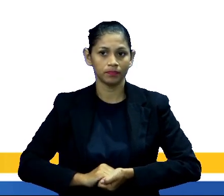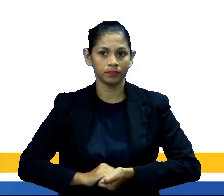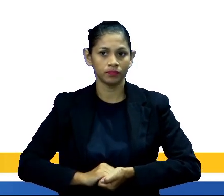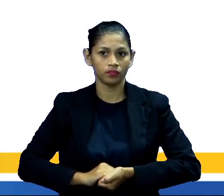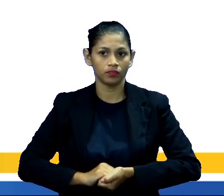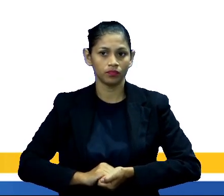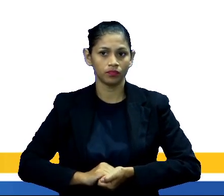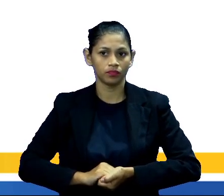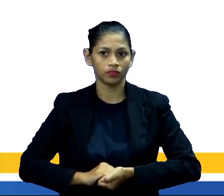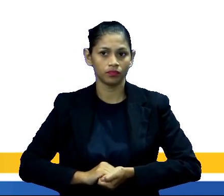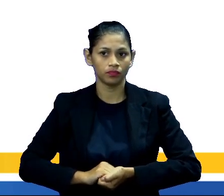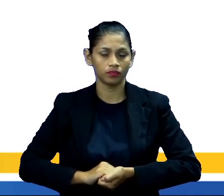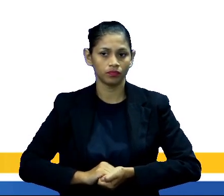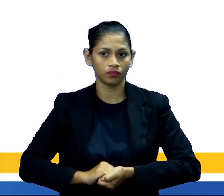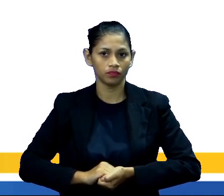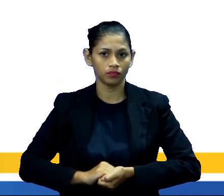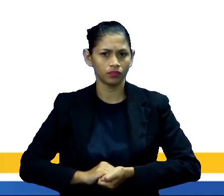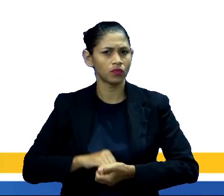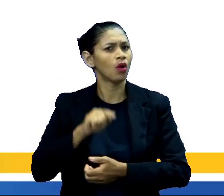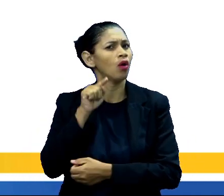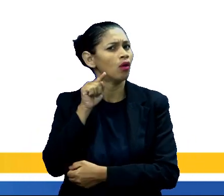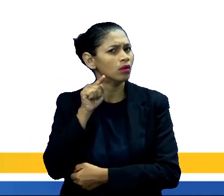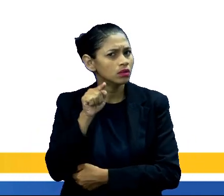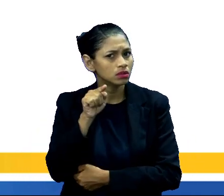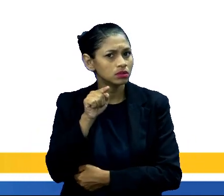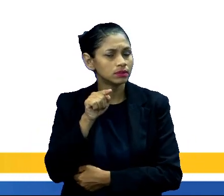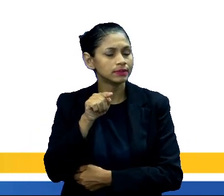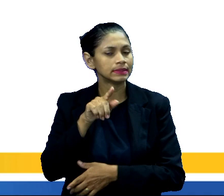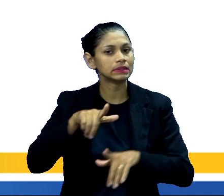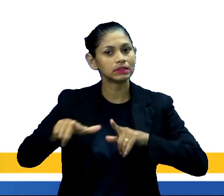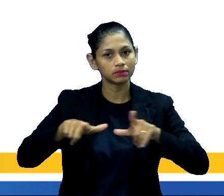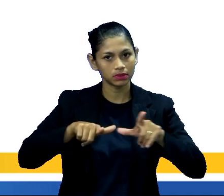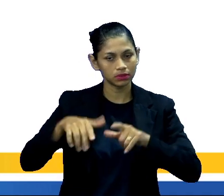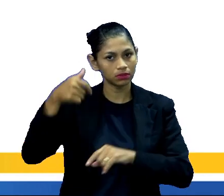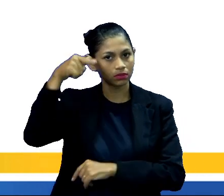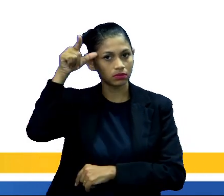You worked yesterday. Você trabalhou ontem.